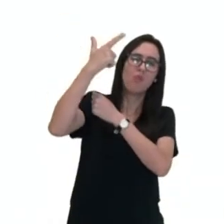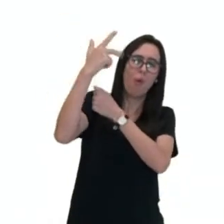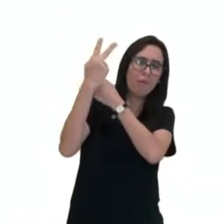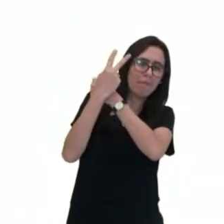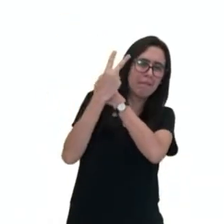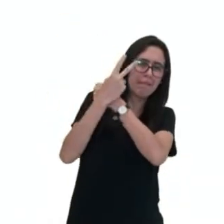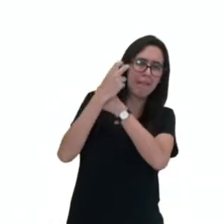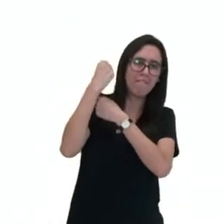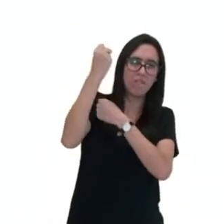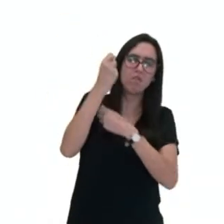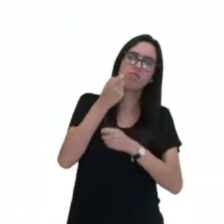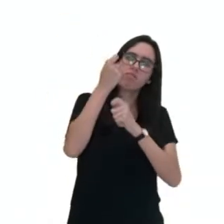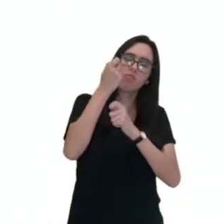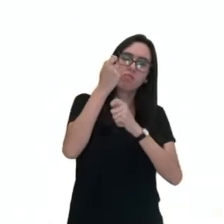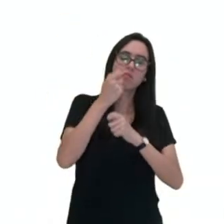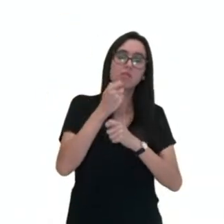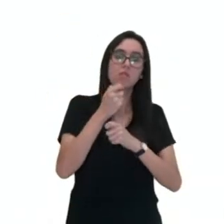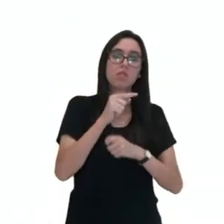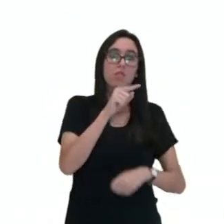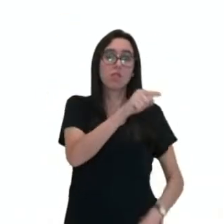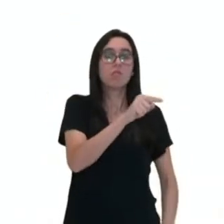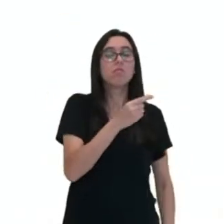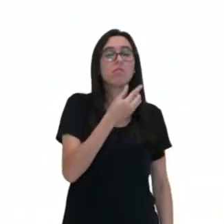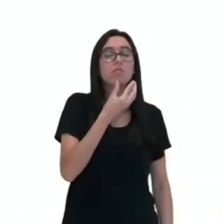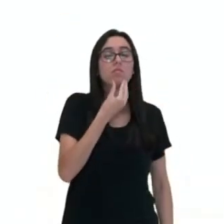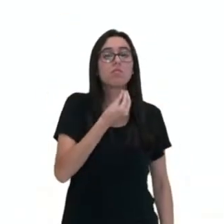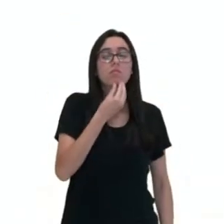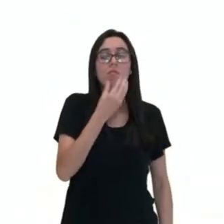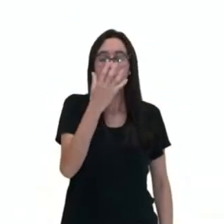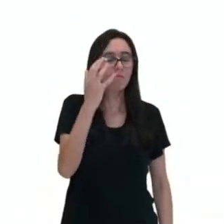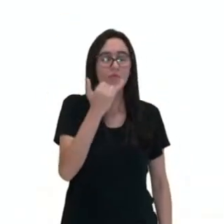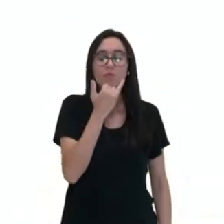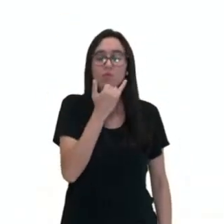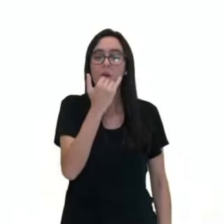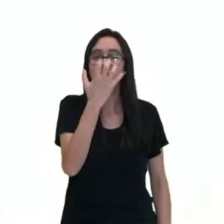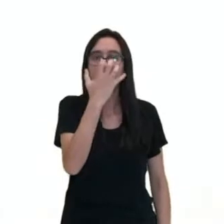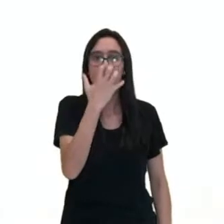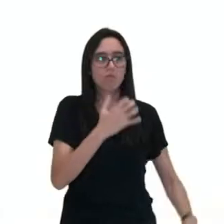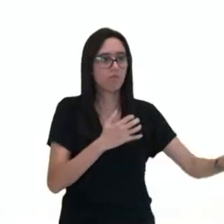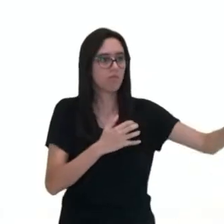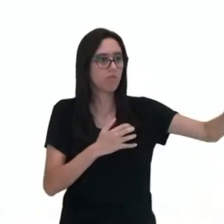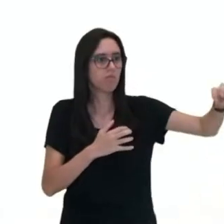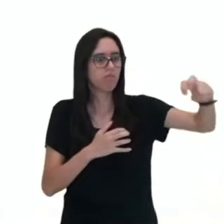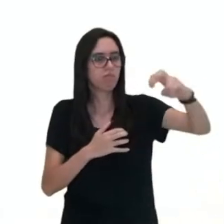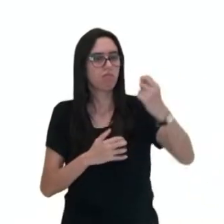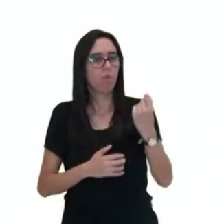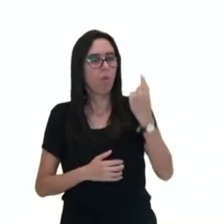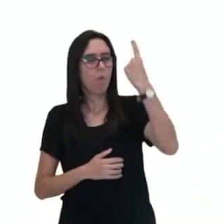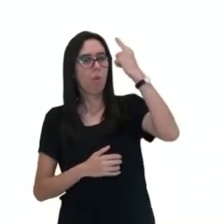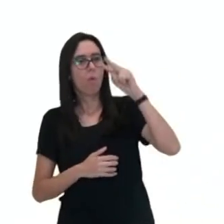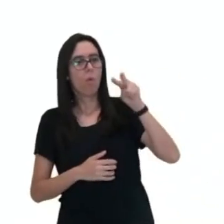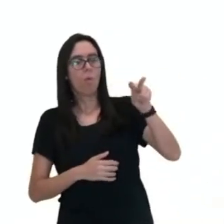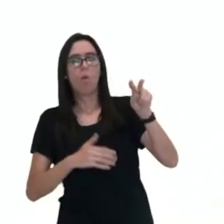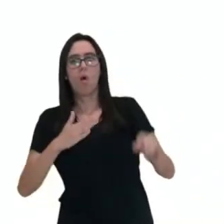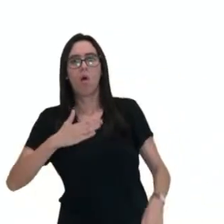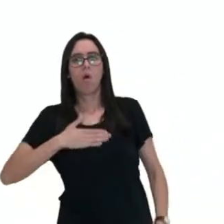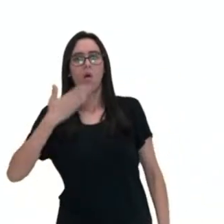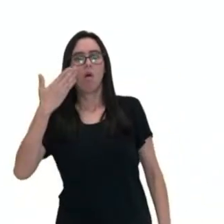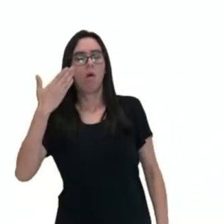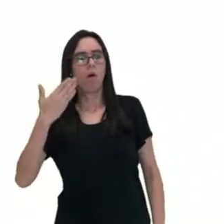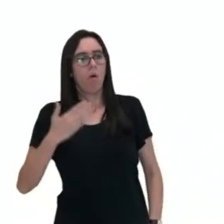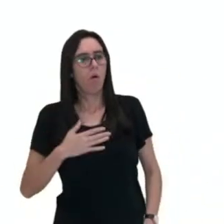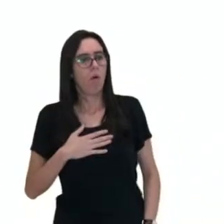da menina e saiu sonâmbulo. Ela ficou espantada, com um acontecimento nas mãos,